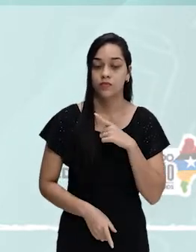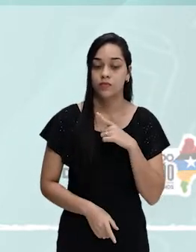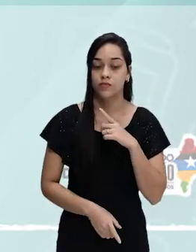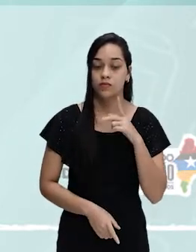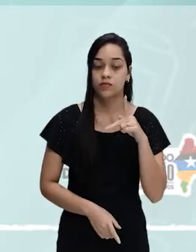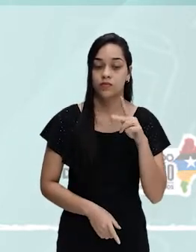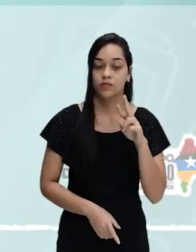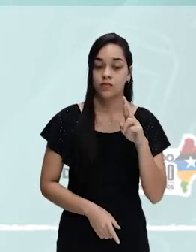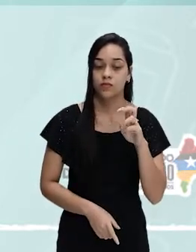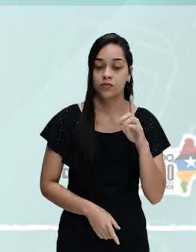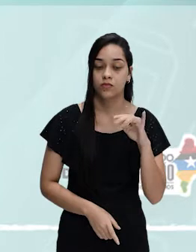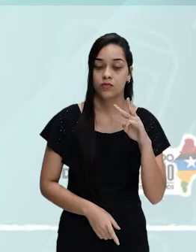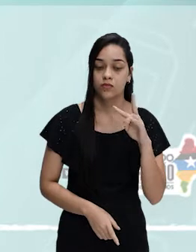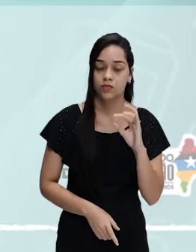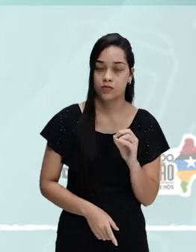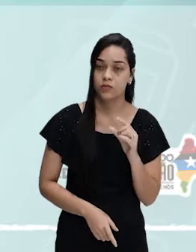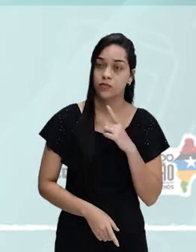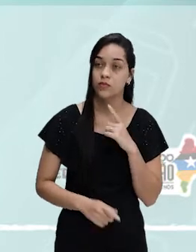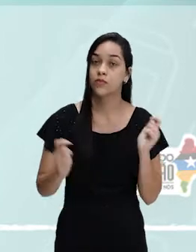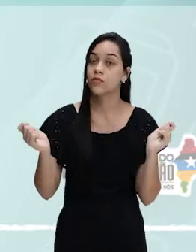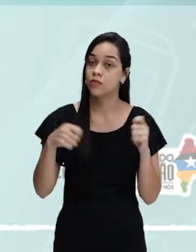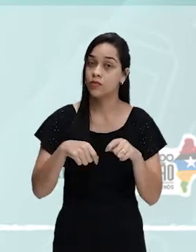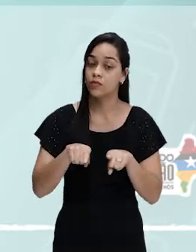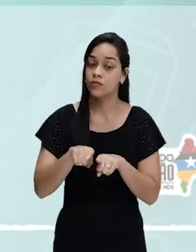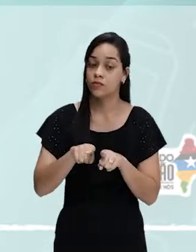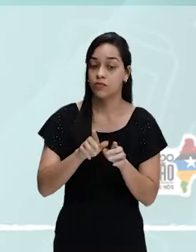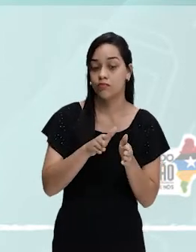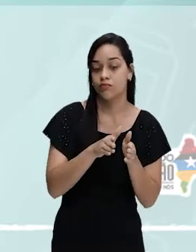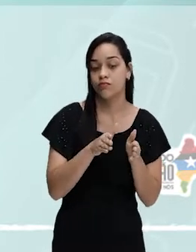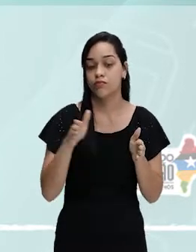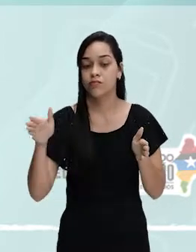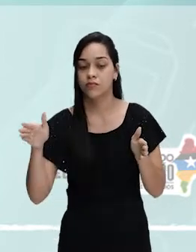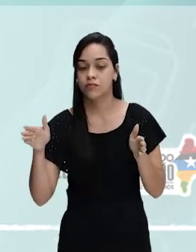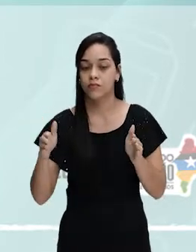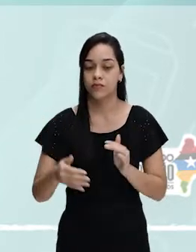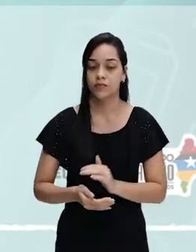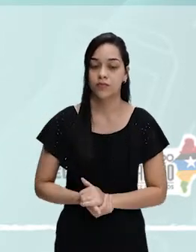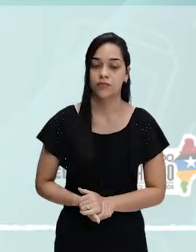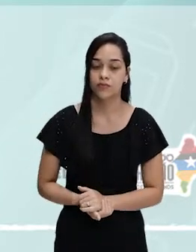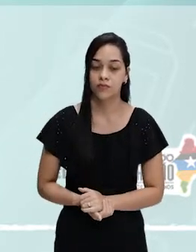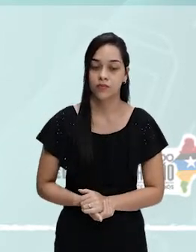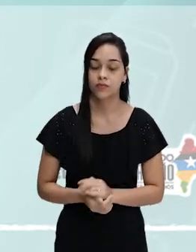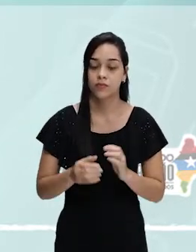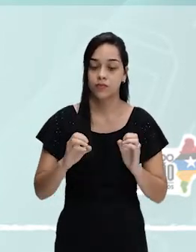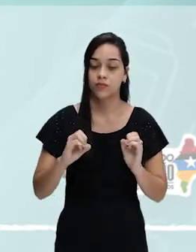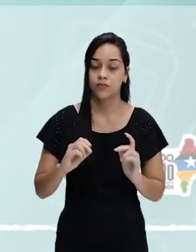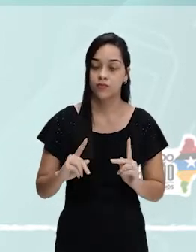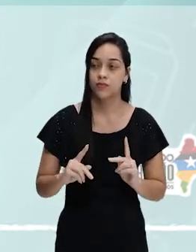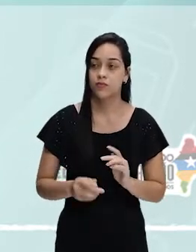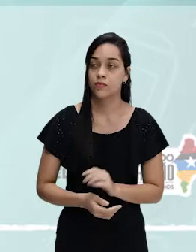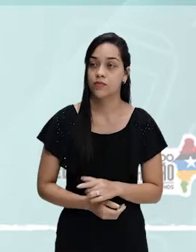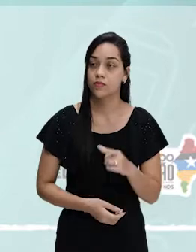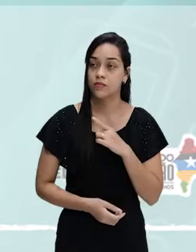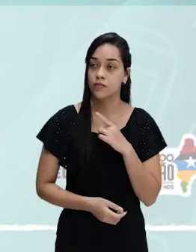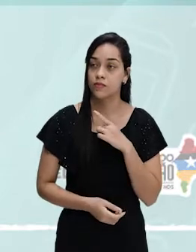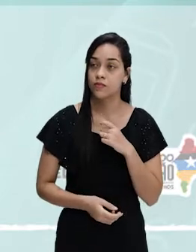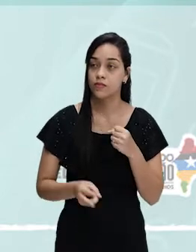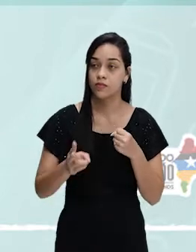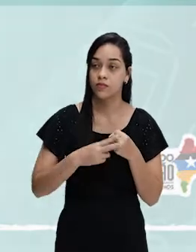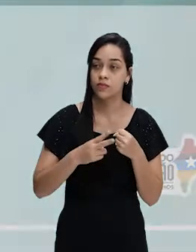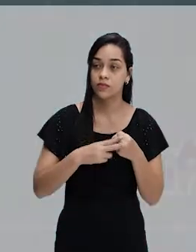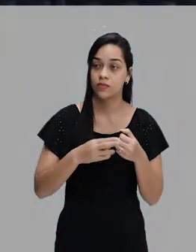predicativo do sujeito, que é provável, que está mais afastadinha também a seta. Tá bom? Então, aqui, ó, verbo de